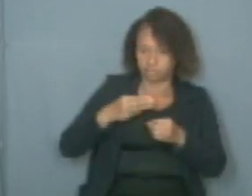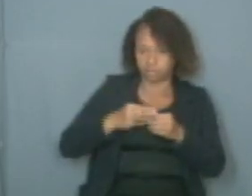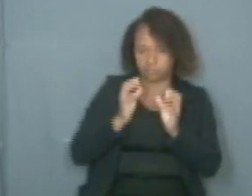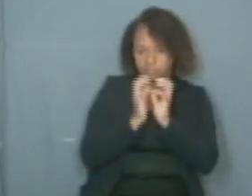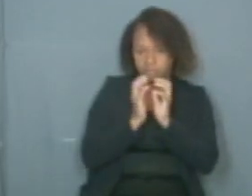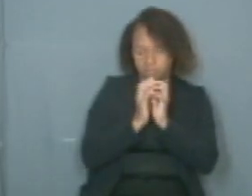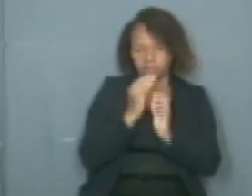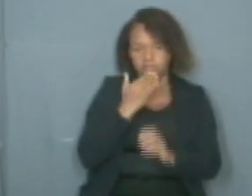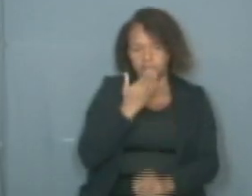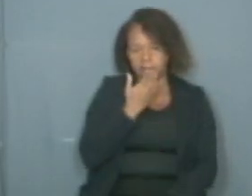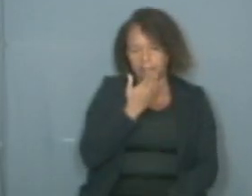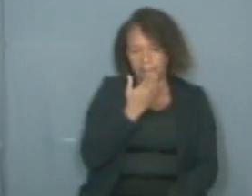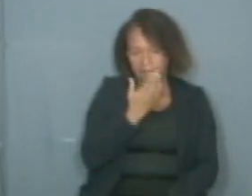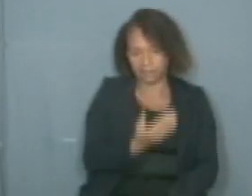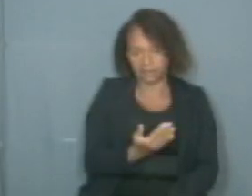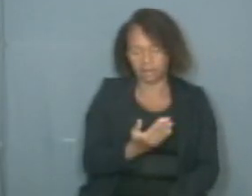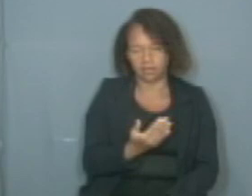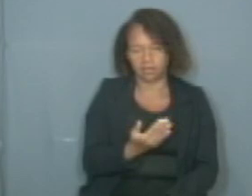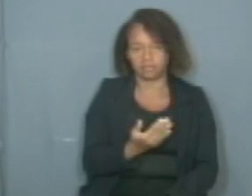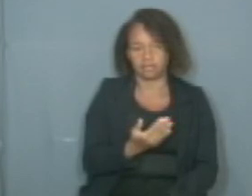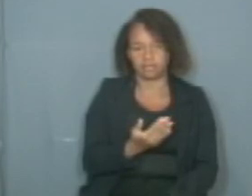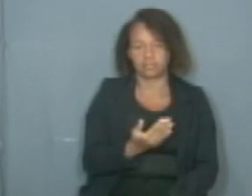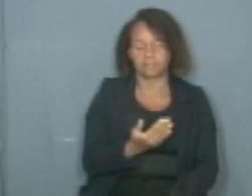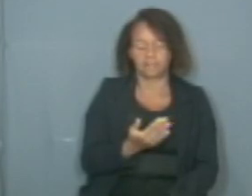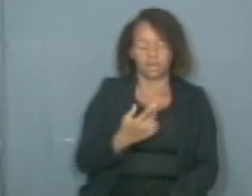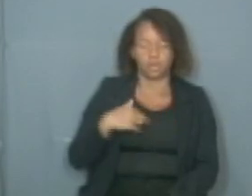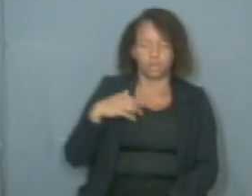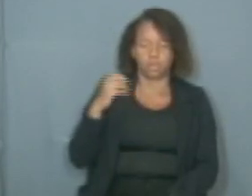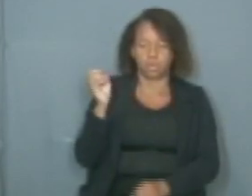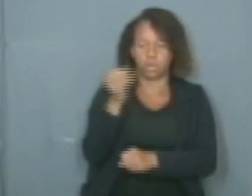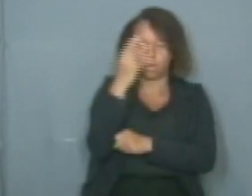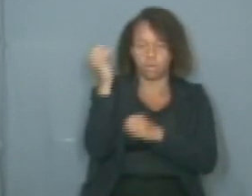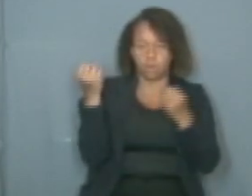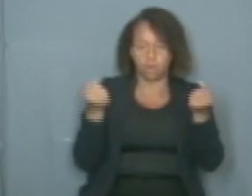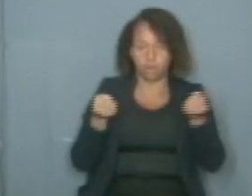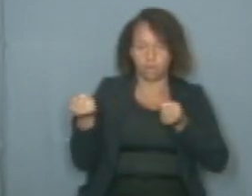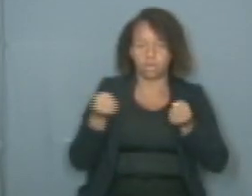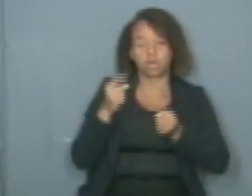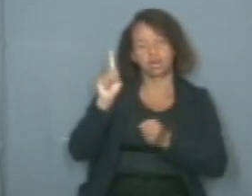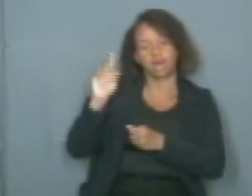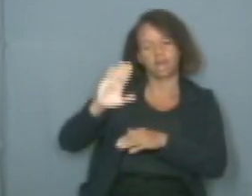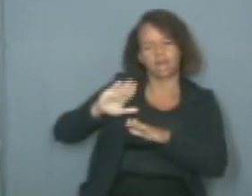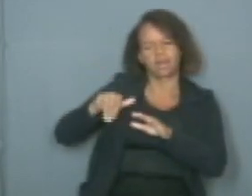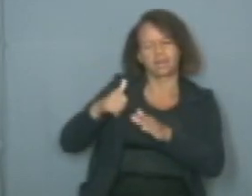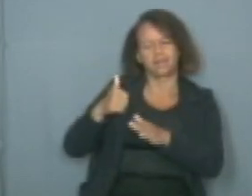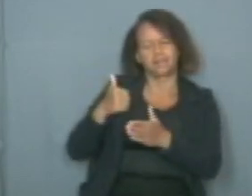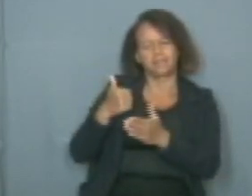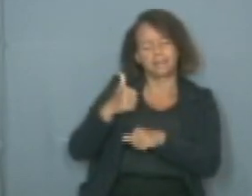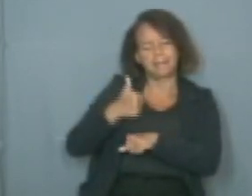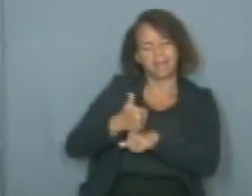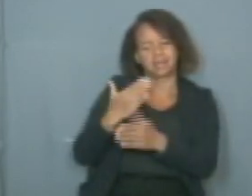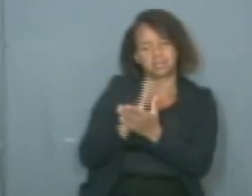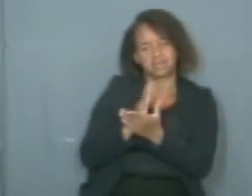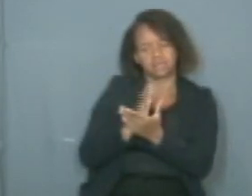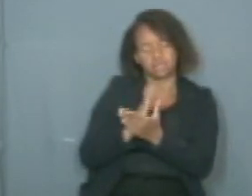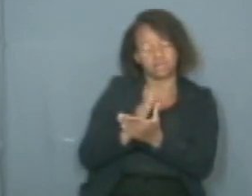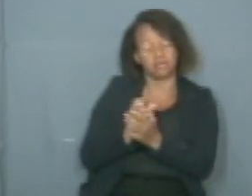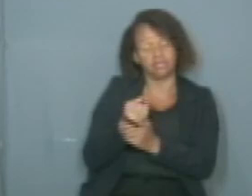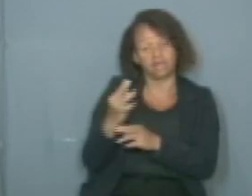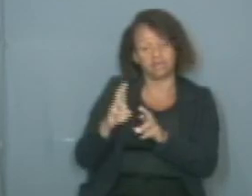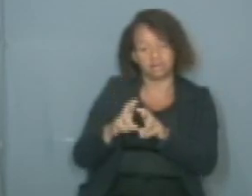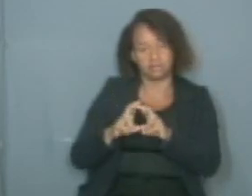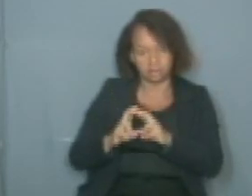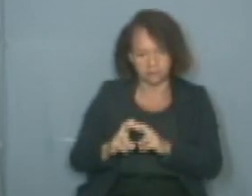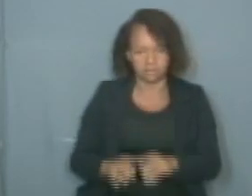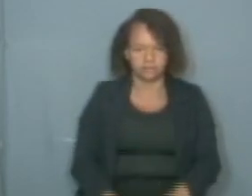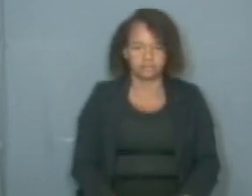para solicitar a intensificação de rondas de segurança também no Parque da Macaxeira. São vários requerimentos para o Parque da Macaxeira, tá?